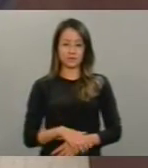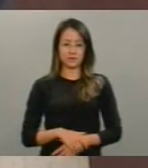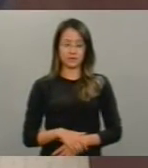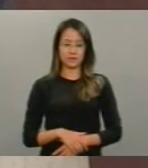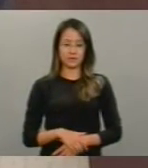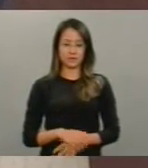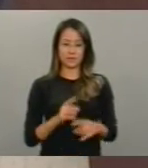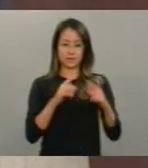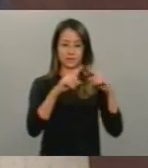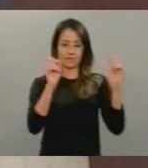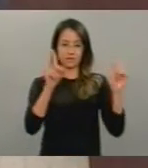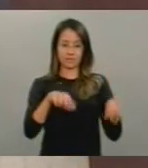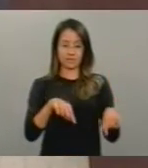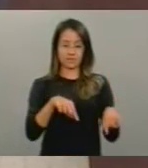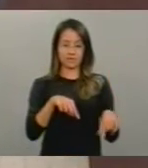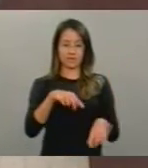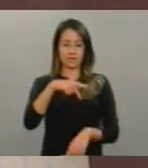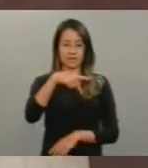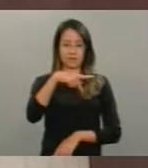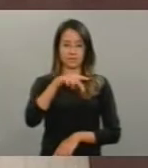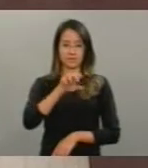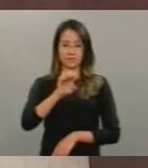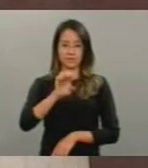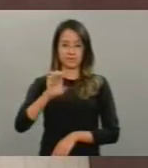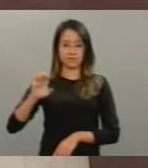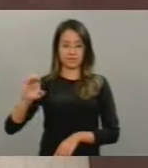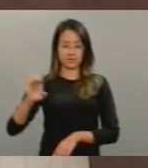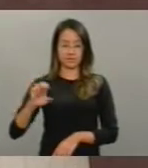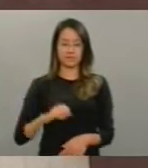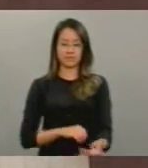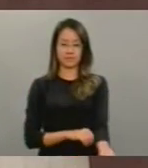Plano Estadual de Educação.